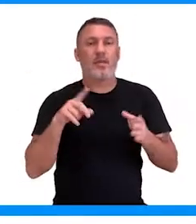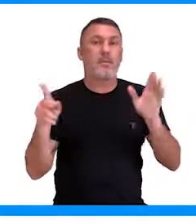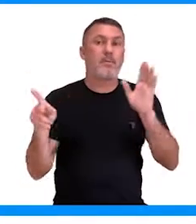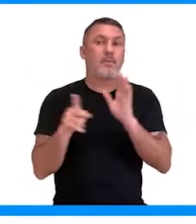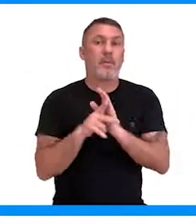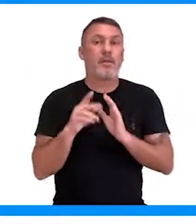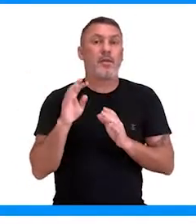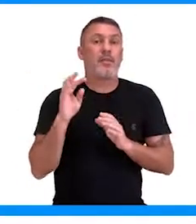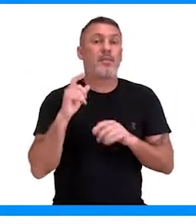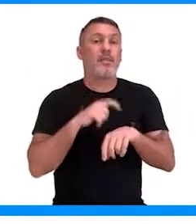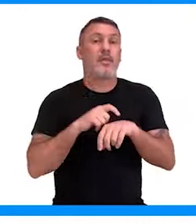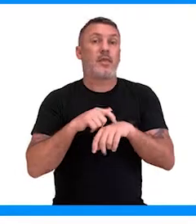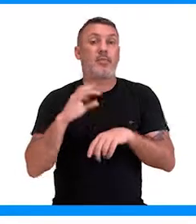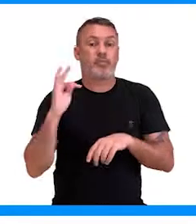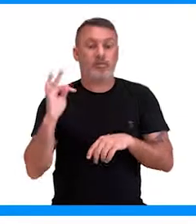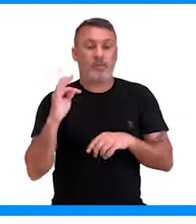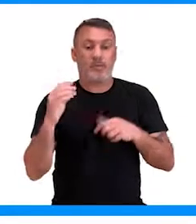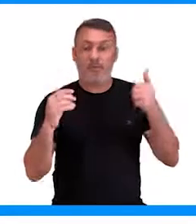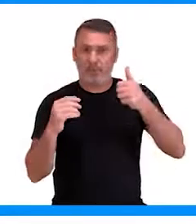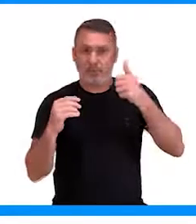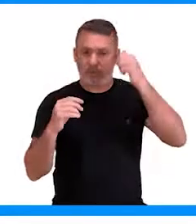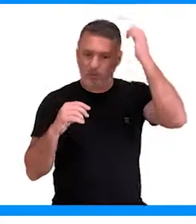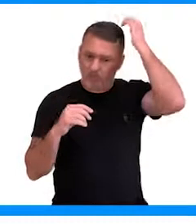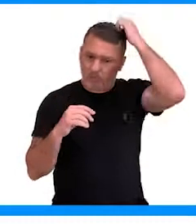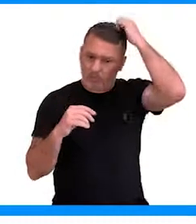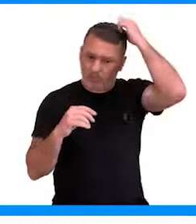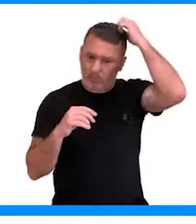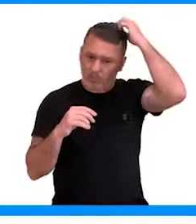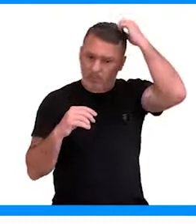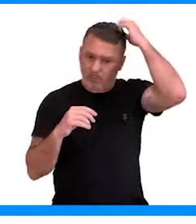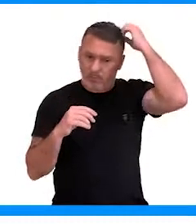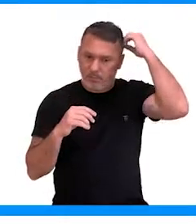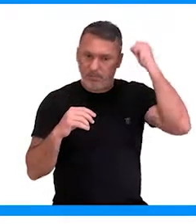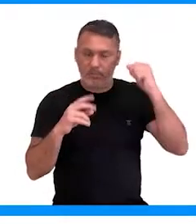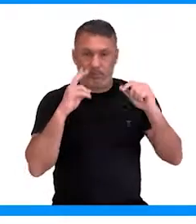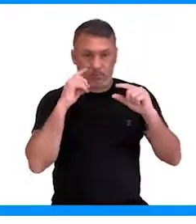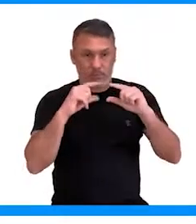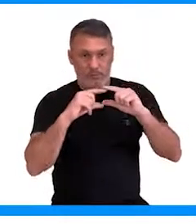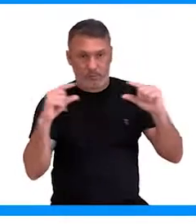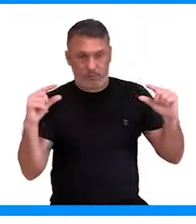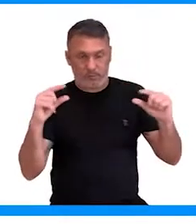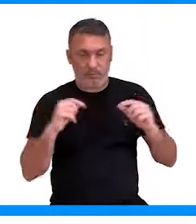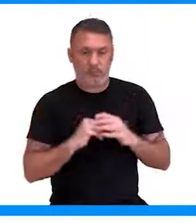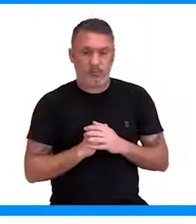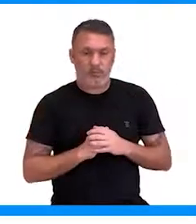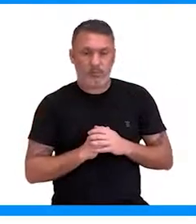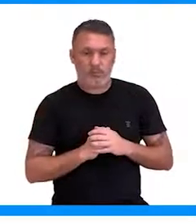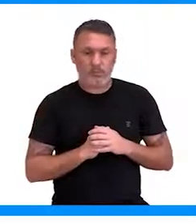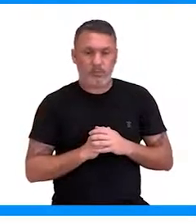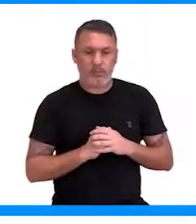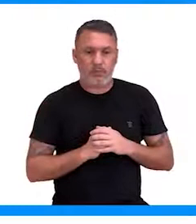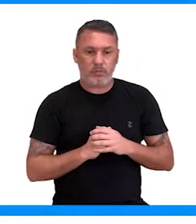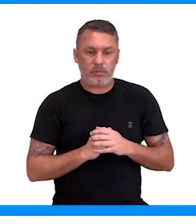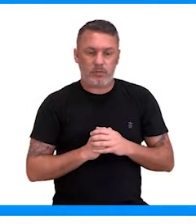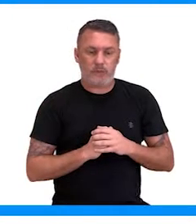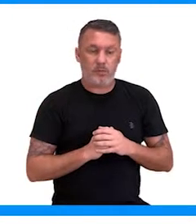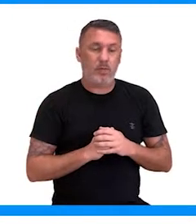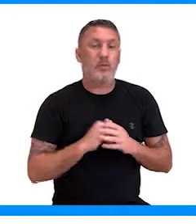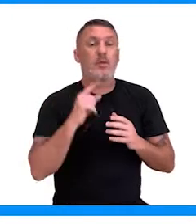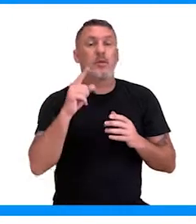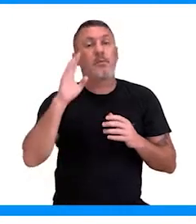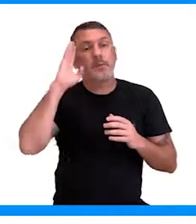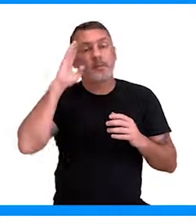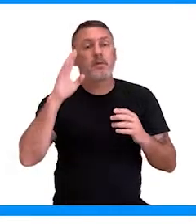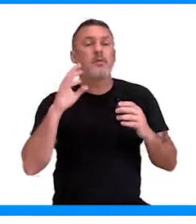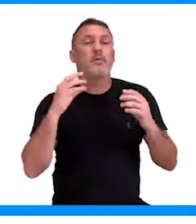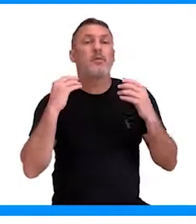vertical. A primeira equação, vi vovó atrás do tacho. Né? Você vai colocar